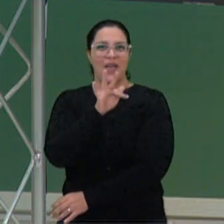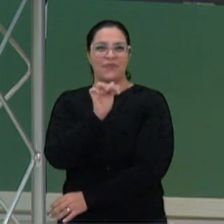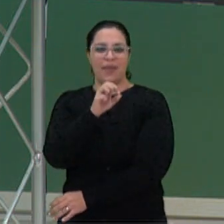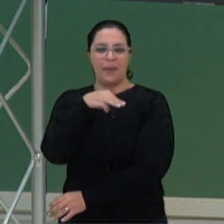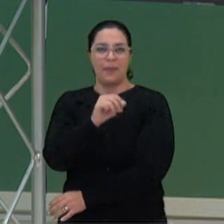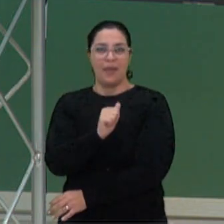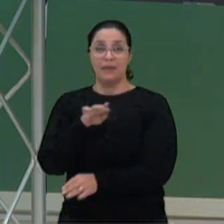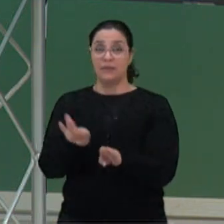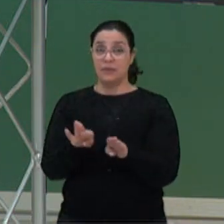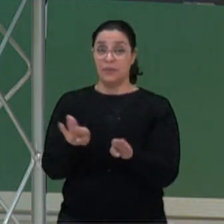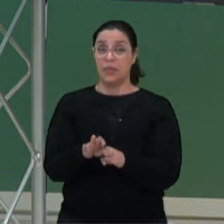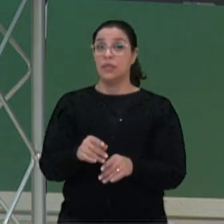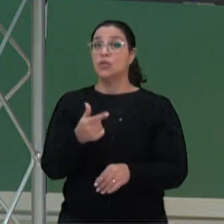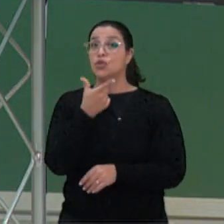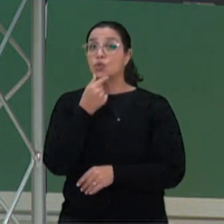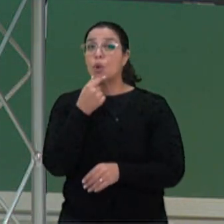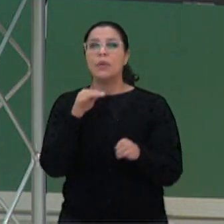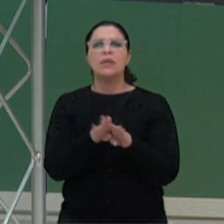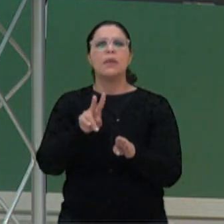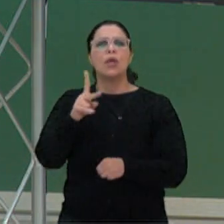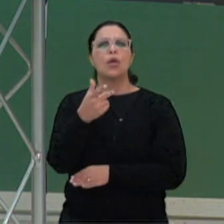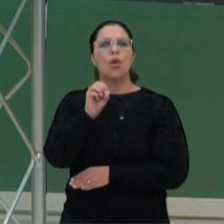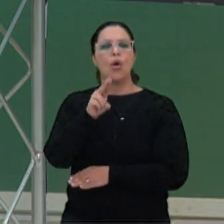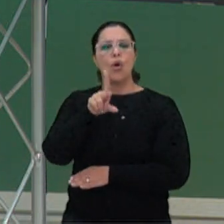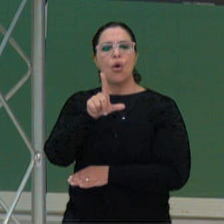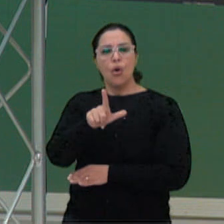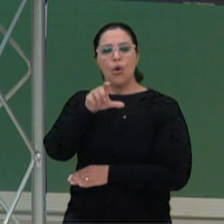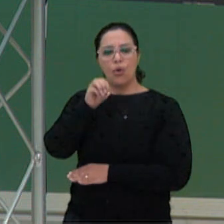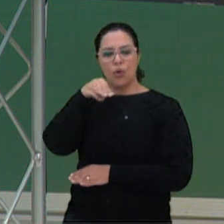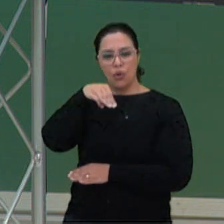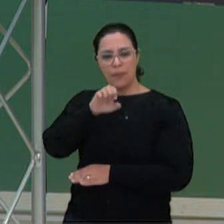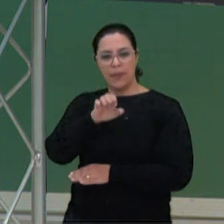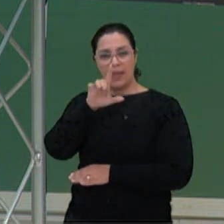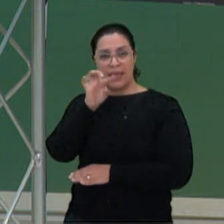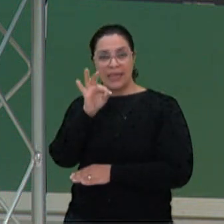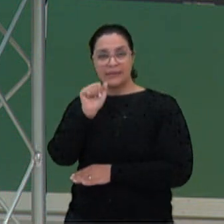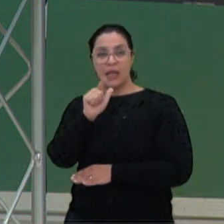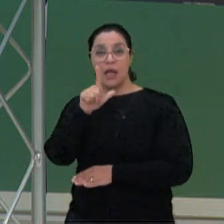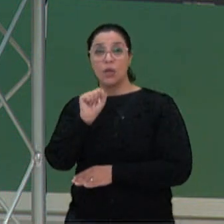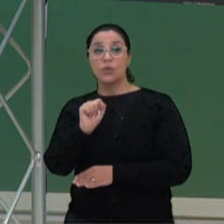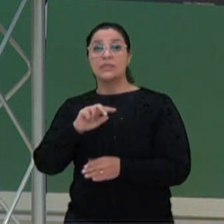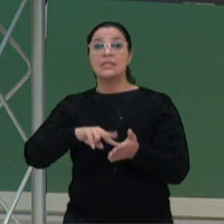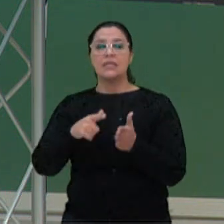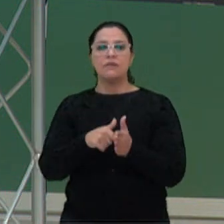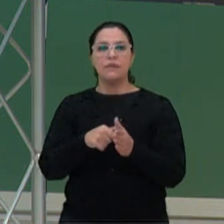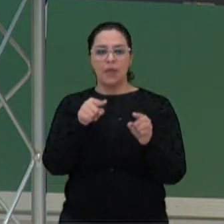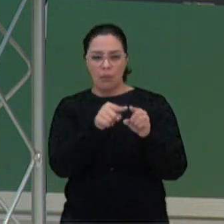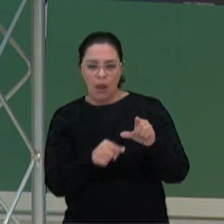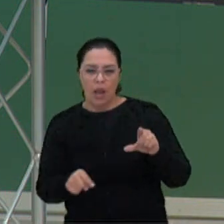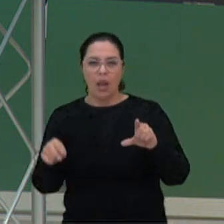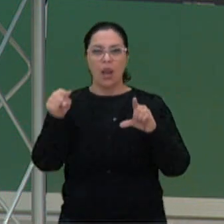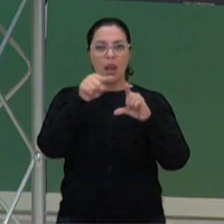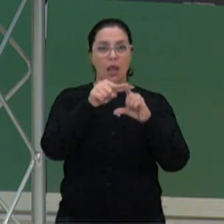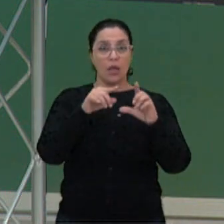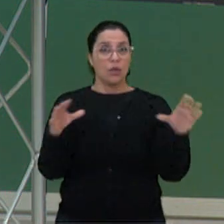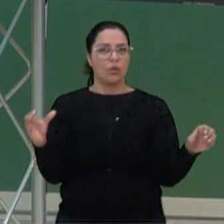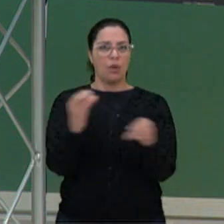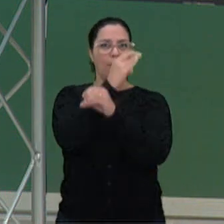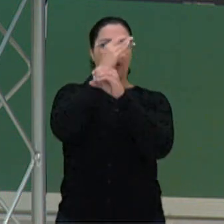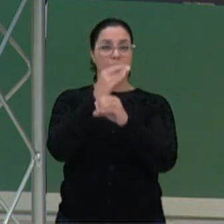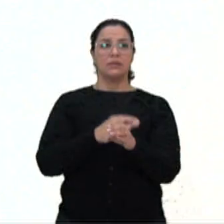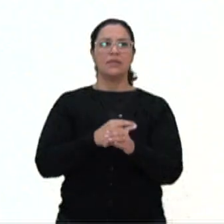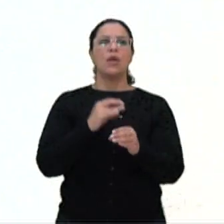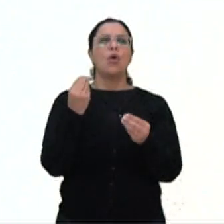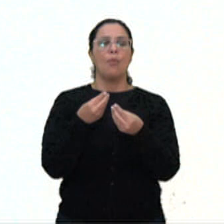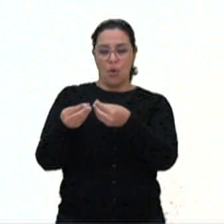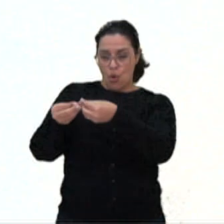dizendo que esses animais são holometábolos. O que significa isso? Eles têm uma metamorfose completa. Então, vocês estão olhando aqui o esqueminha, ó,